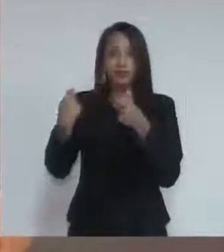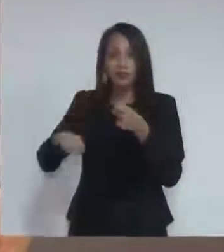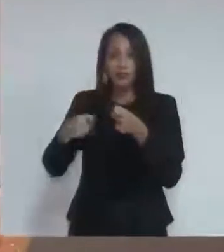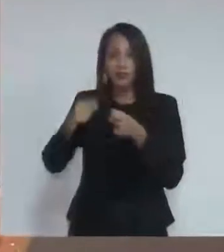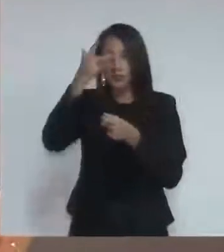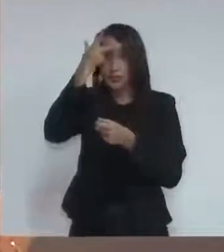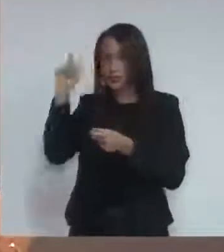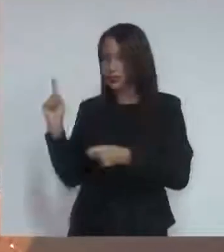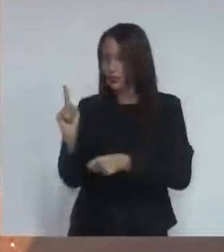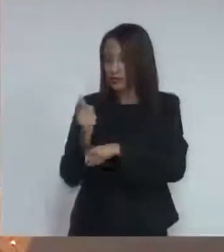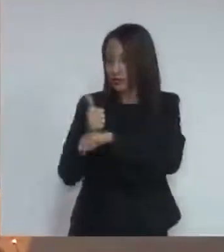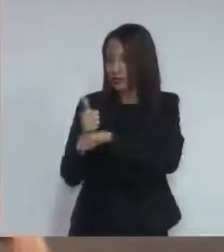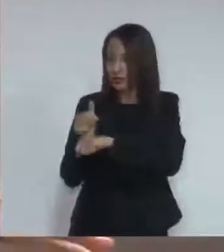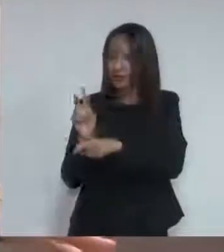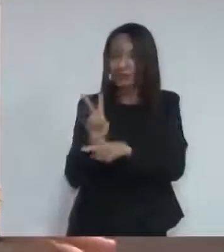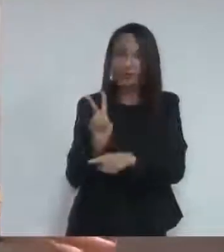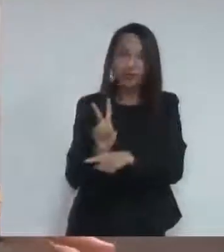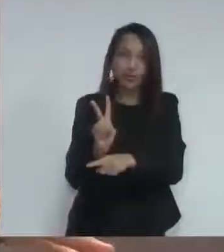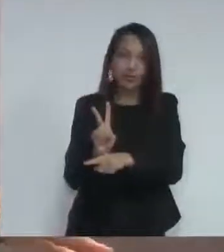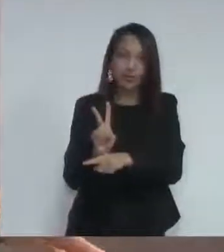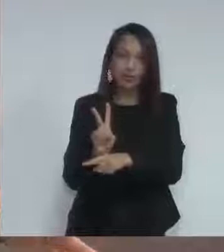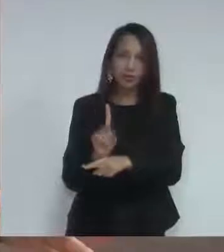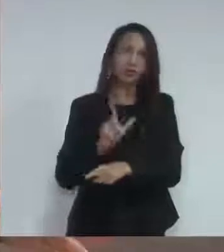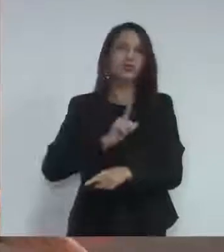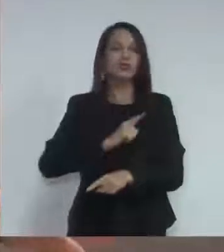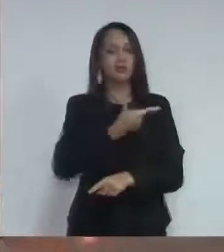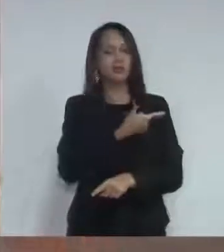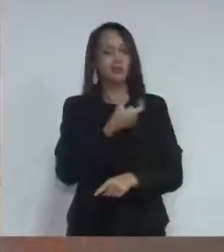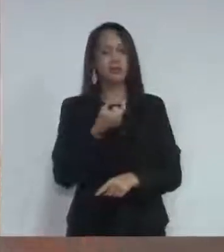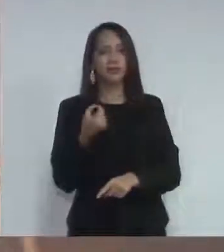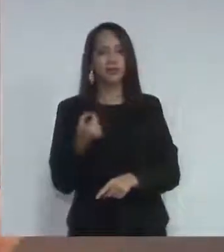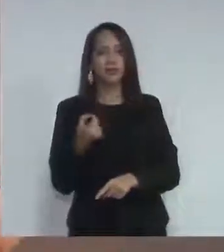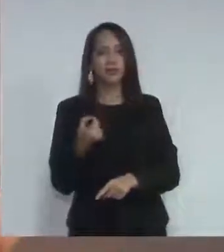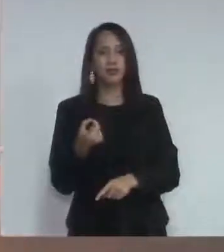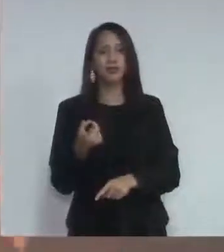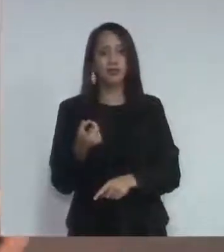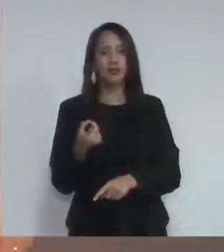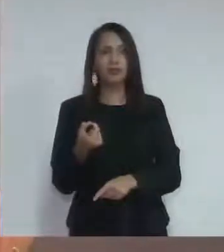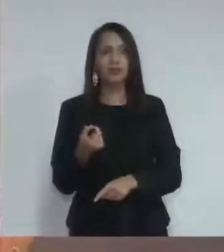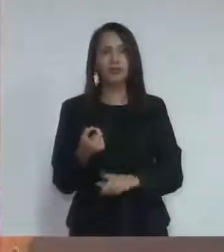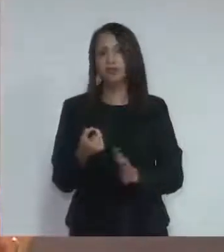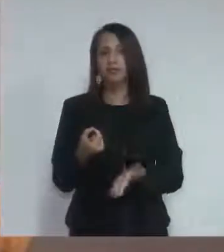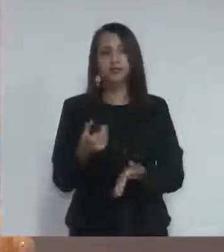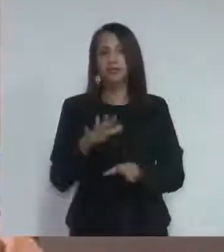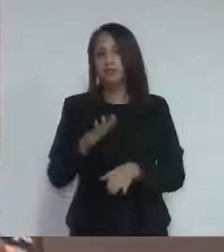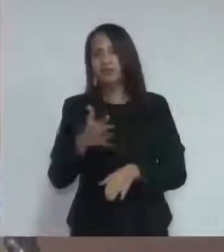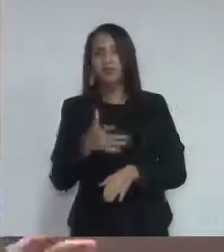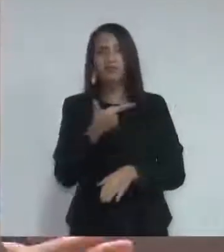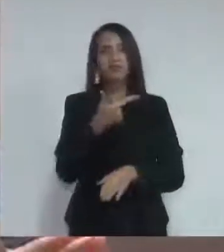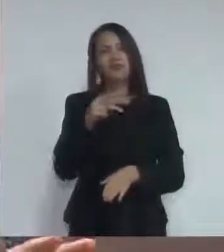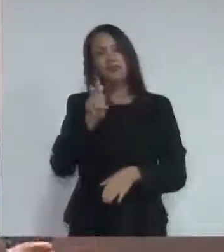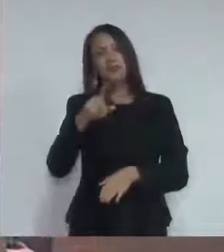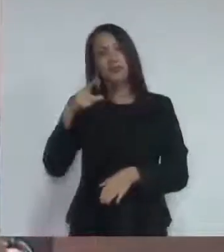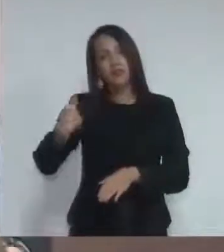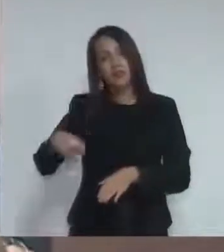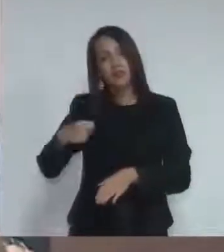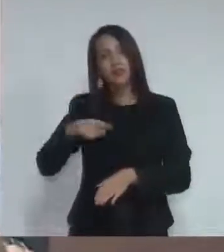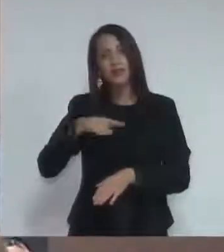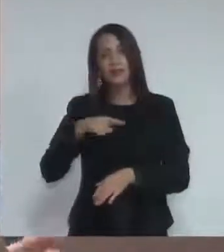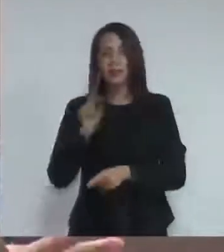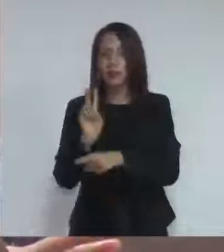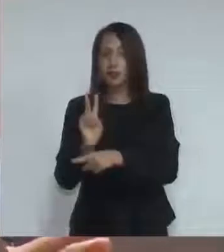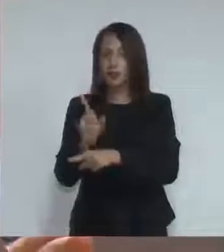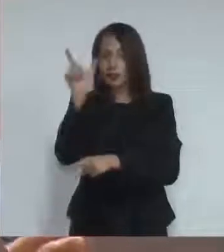cuidador. Então, se a gente tem 200 crianças, são 25 só que precisam de cuidador. E aí, qual a nossa